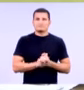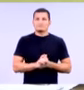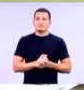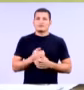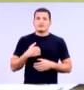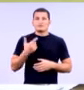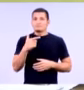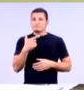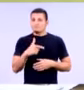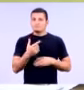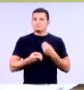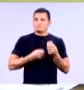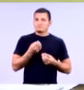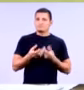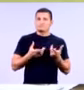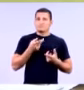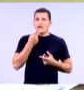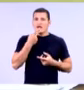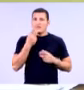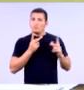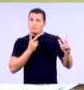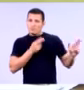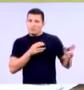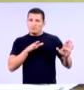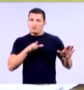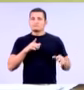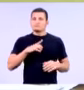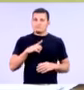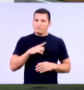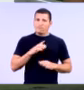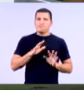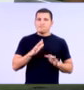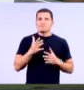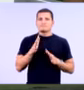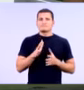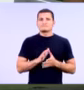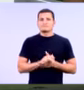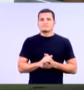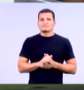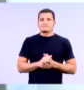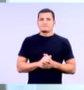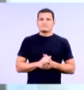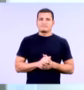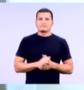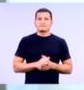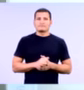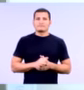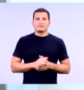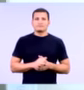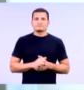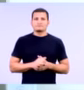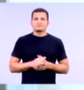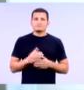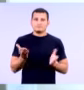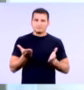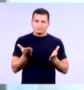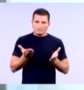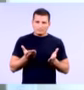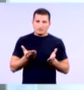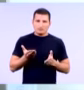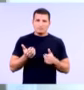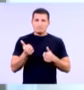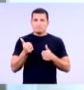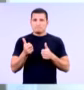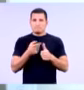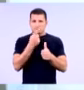da professora Tayane, mas tem o sotaquinho mineiro. Então, tem tudo a ver com o nosso primeiro assunto que nós vamos